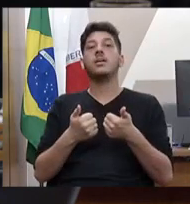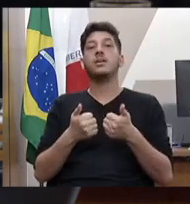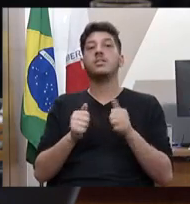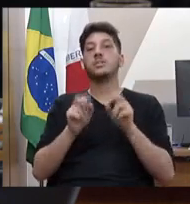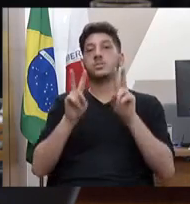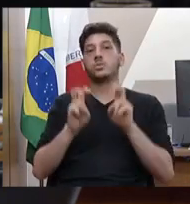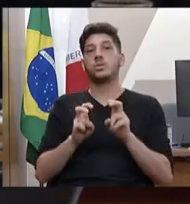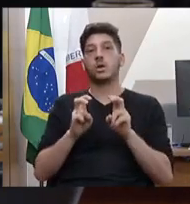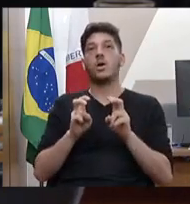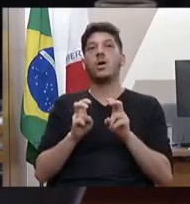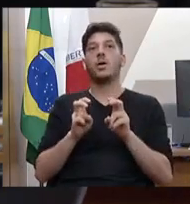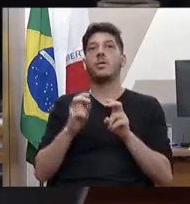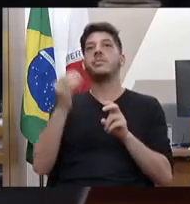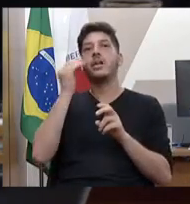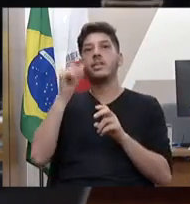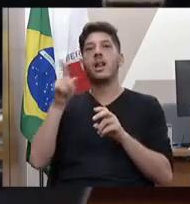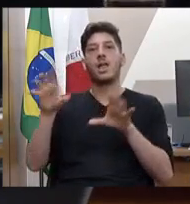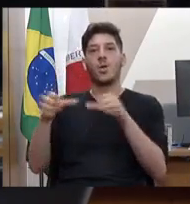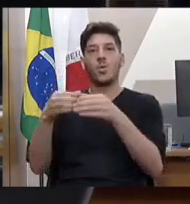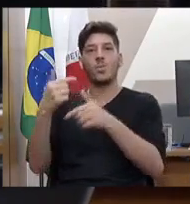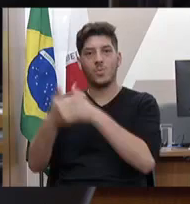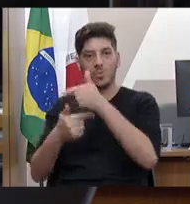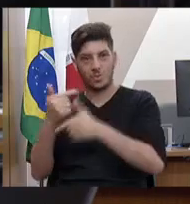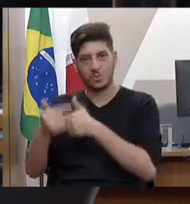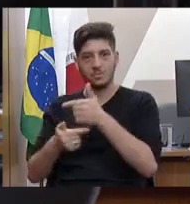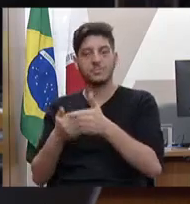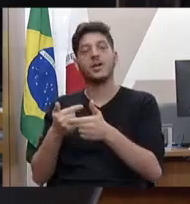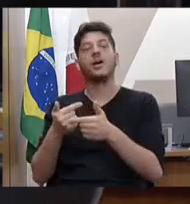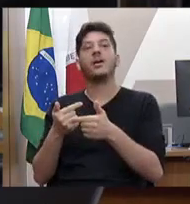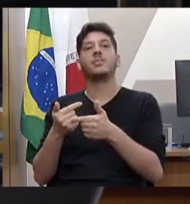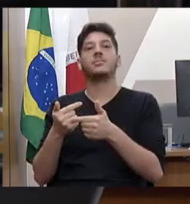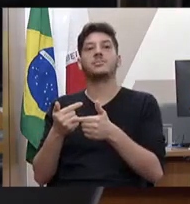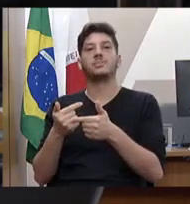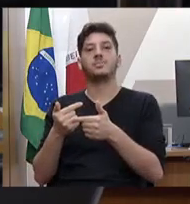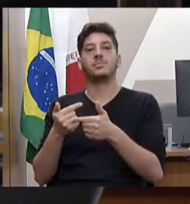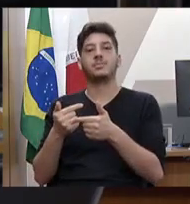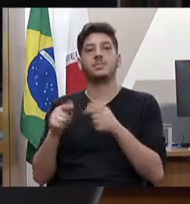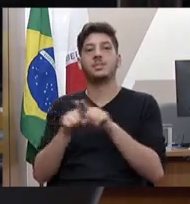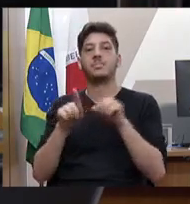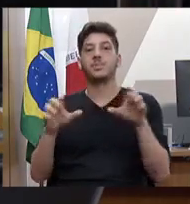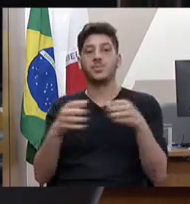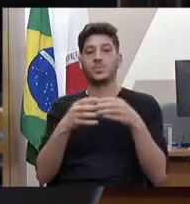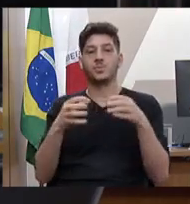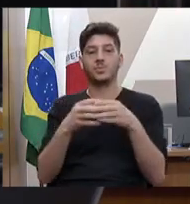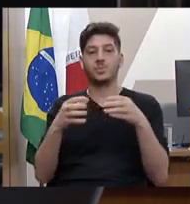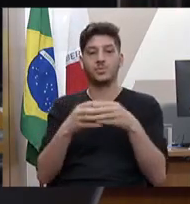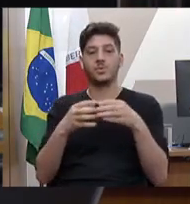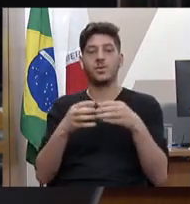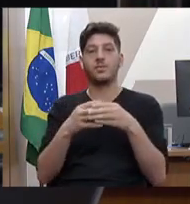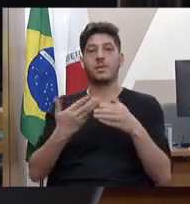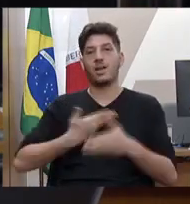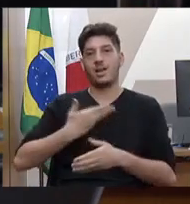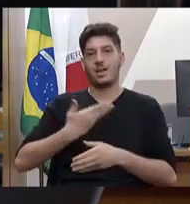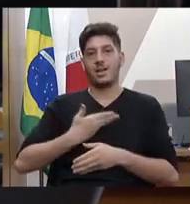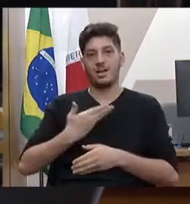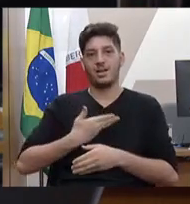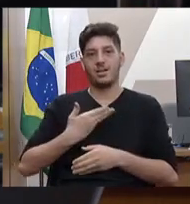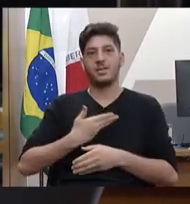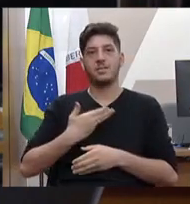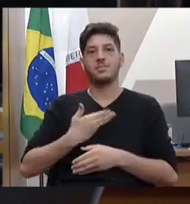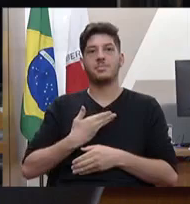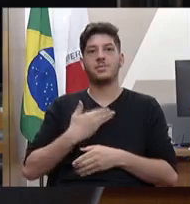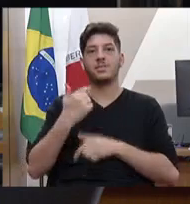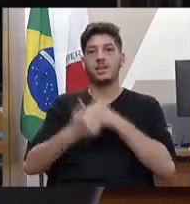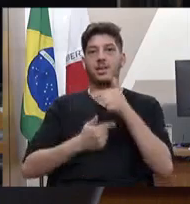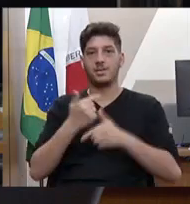encaminhamentos para comissão de trabalho para para sua equipe e os seus colegas também na comissão do